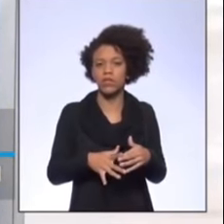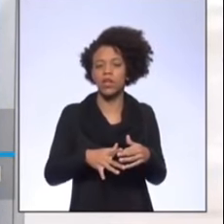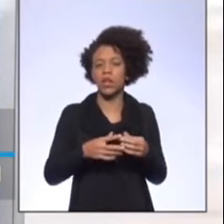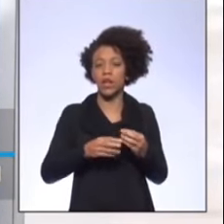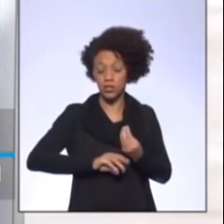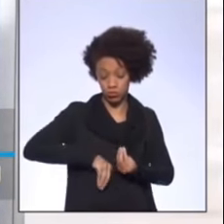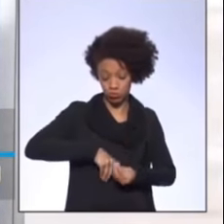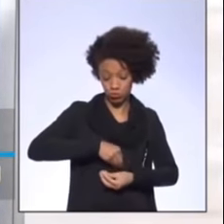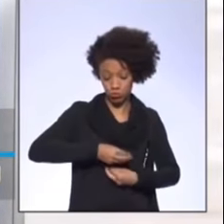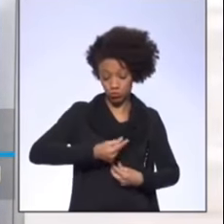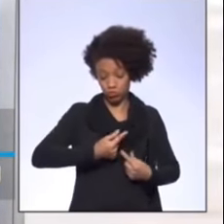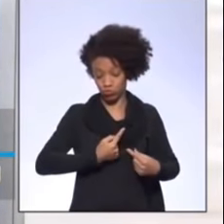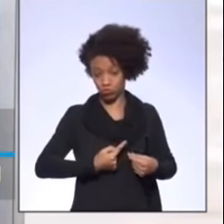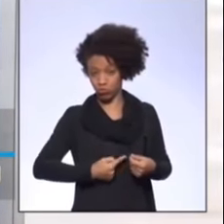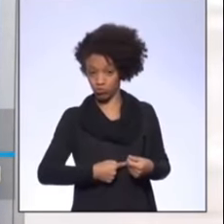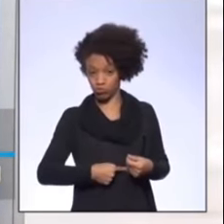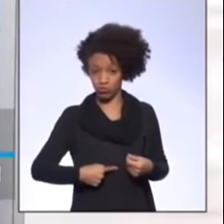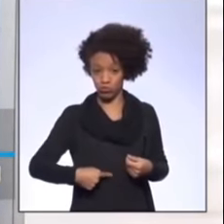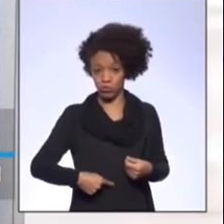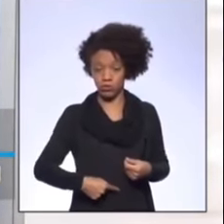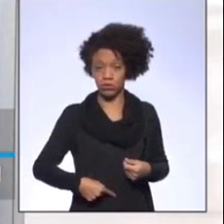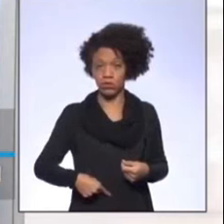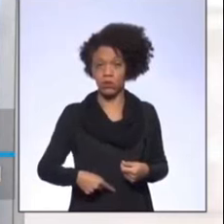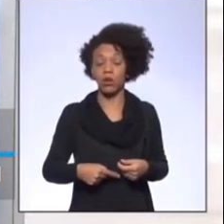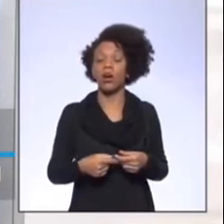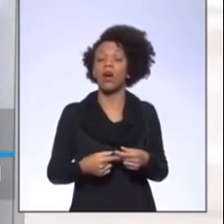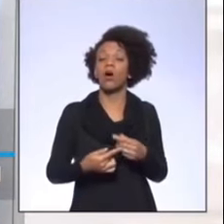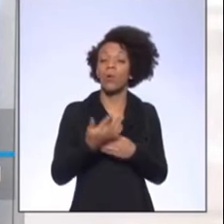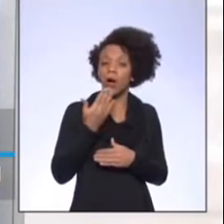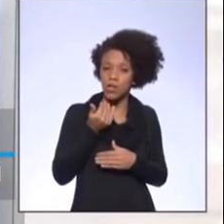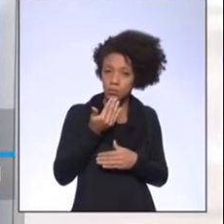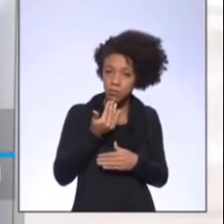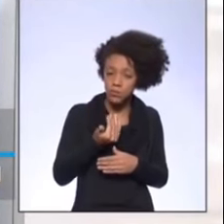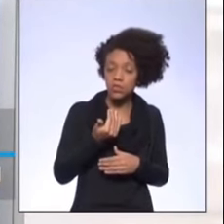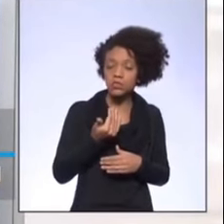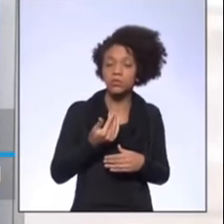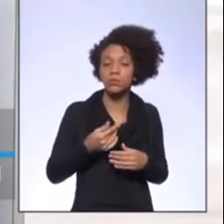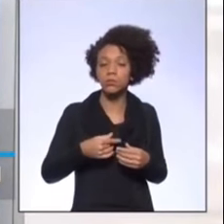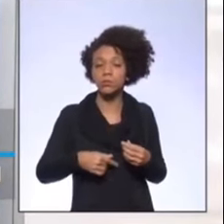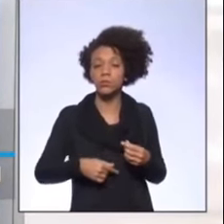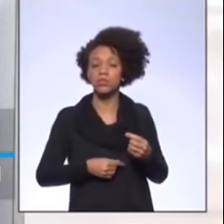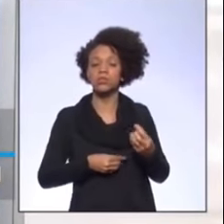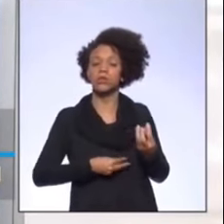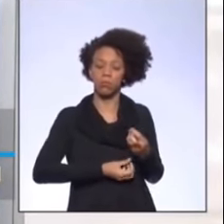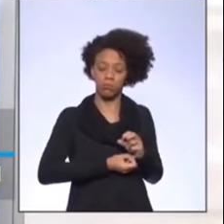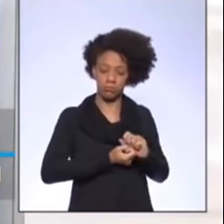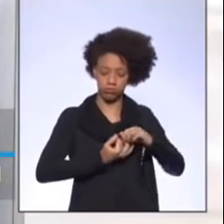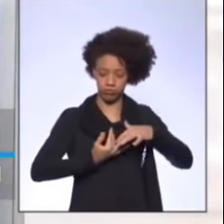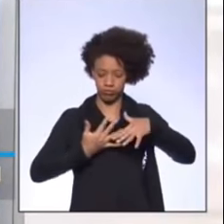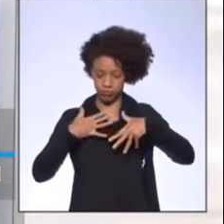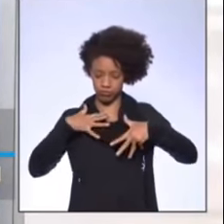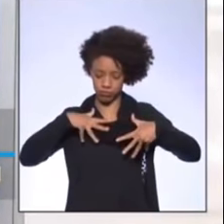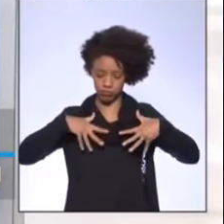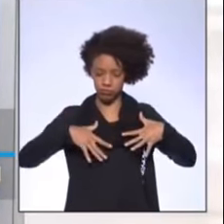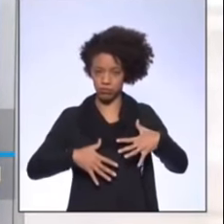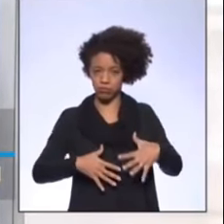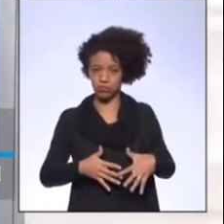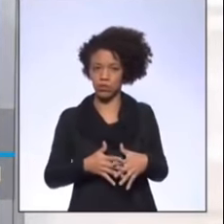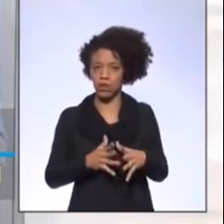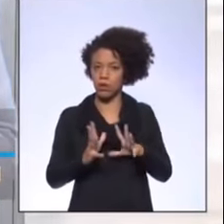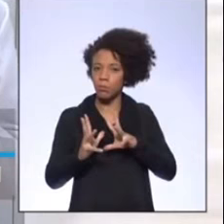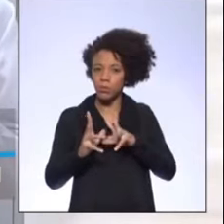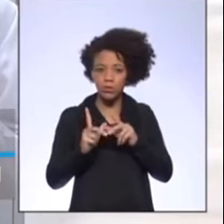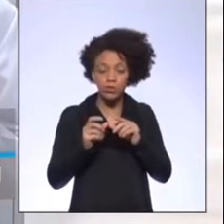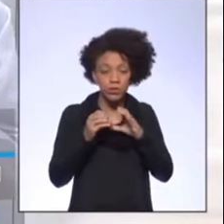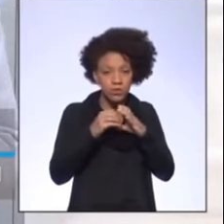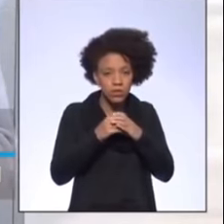sistema digestório, pegou o alimento e levou de novo para todas as células. Aí você tem o